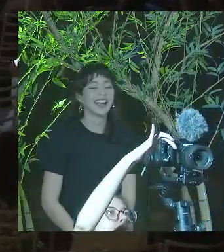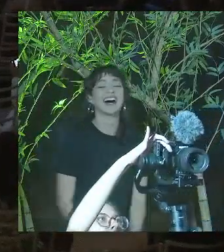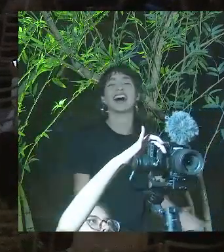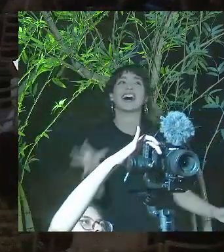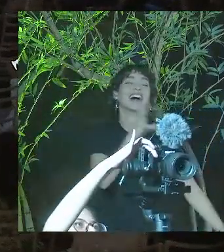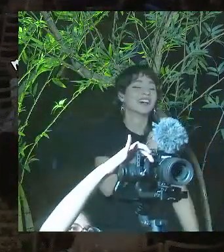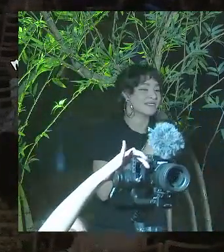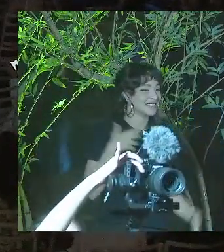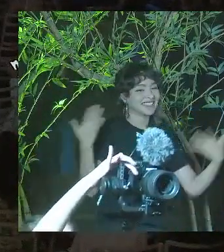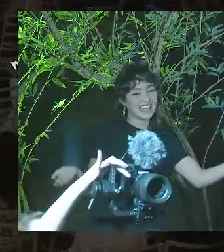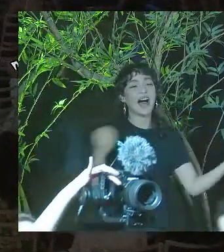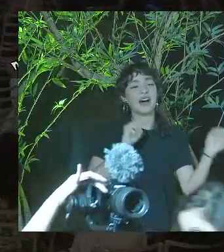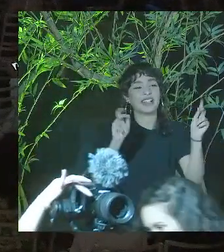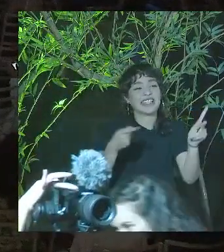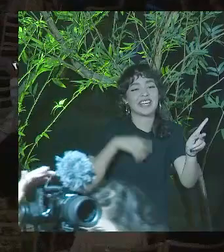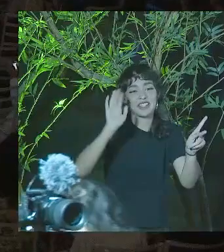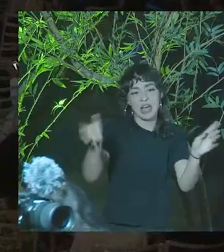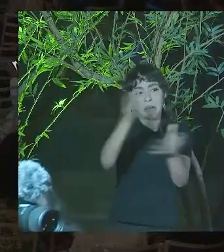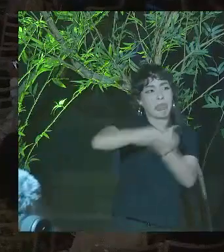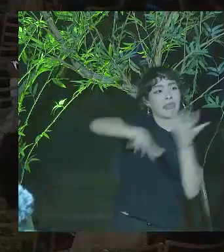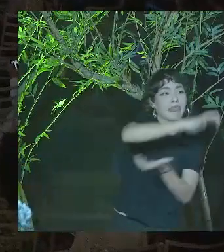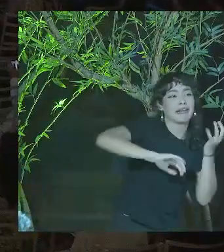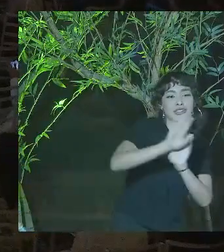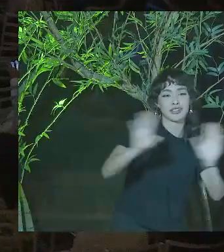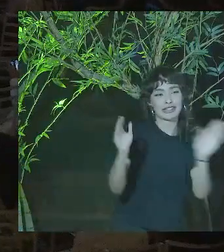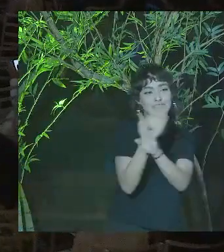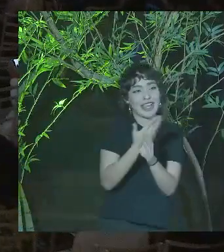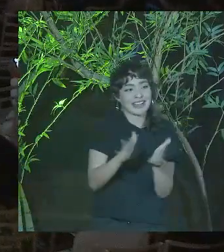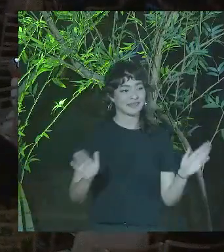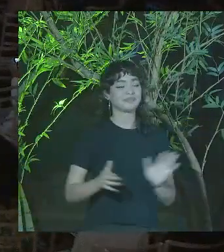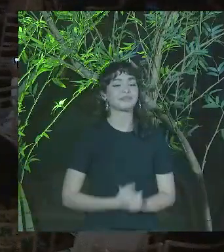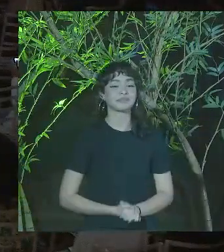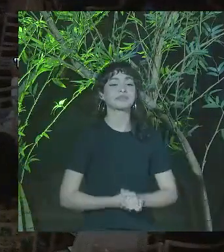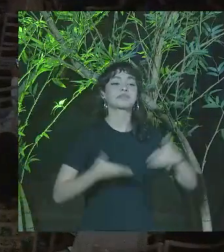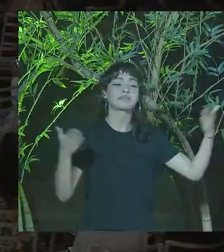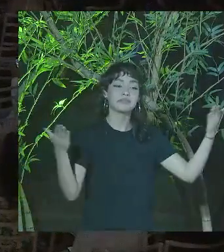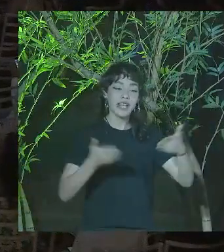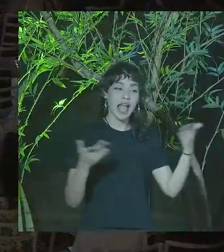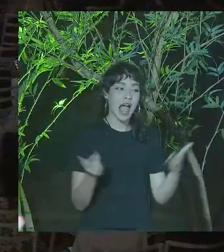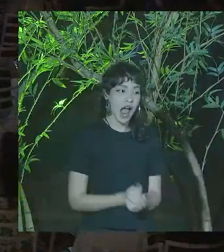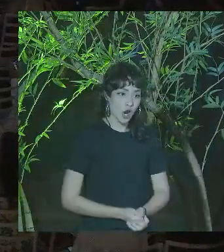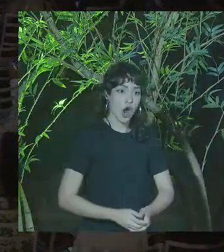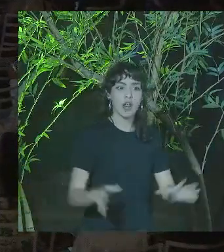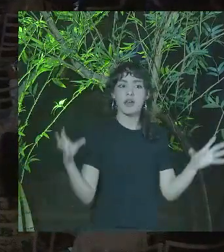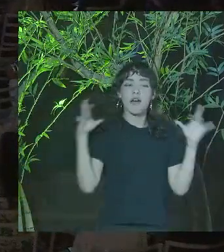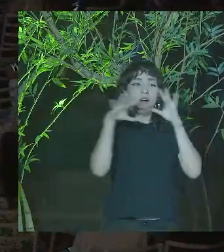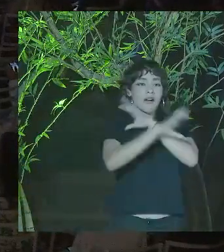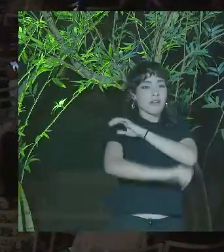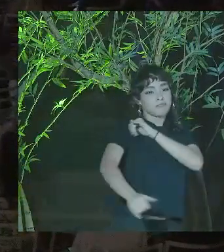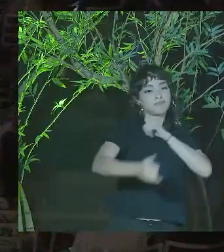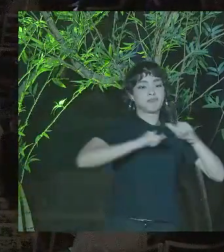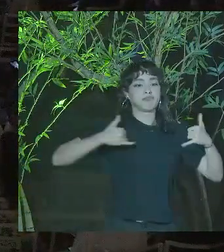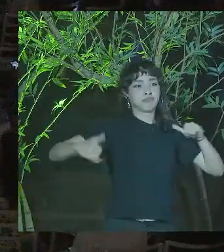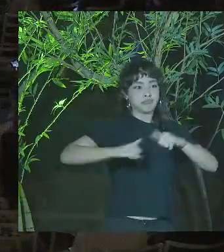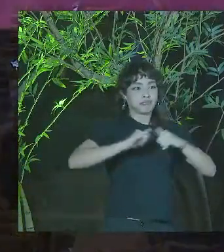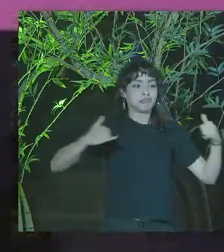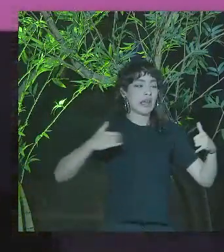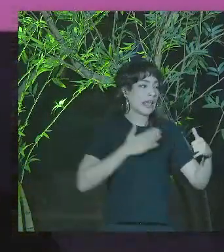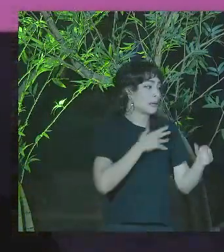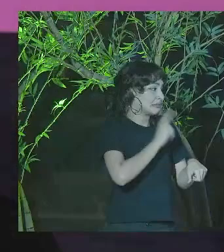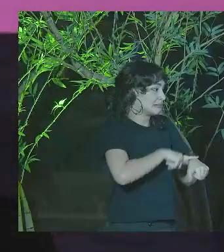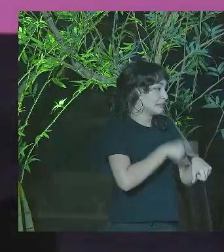Adoro. Gente, tá bom, gente, tem muita bagunça, que tem mais. Ó, com esse mesmo calor, meu tempo tá vencendo, eu sempre passo do tempo,